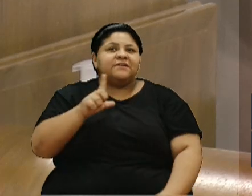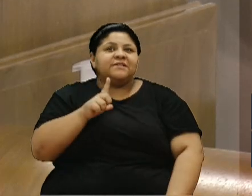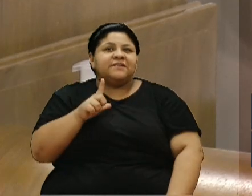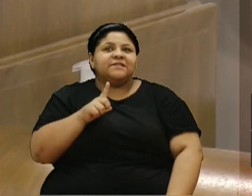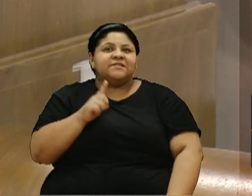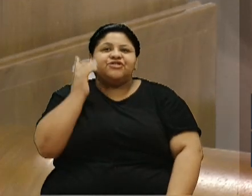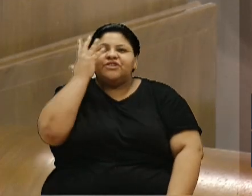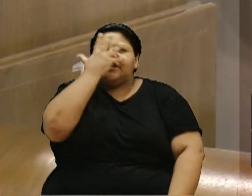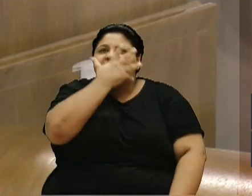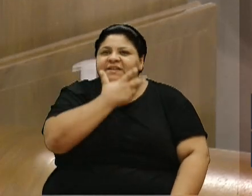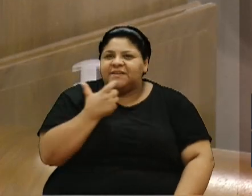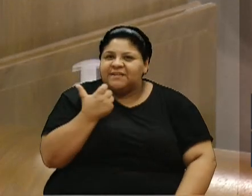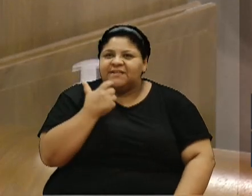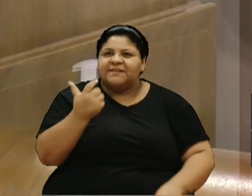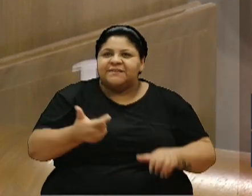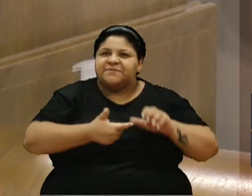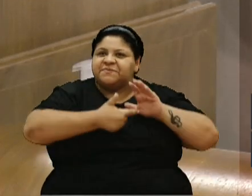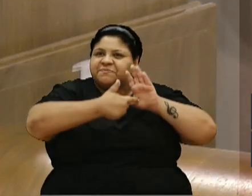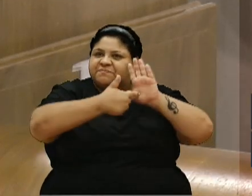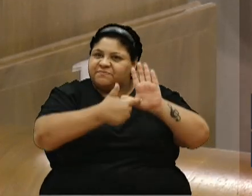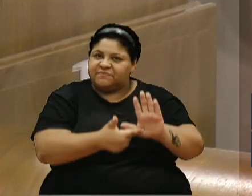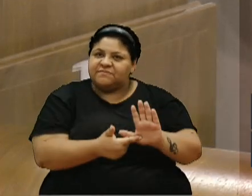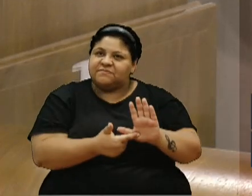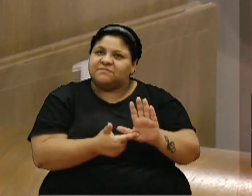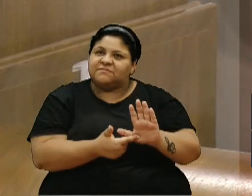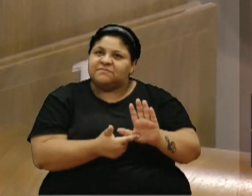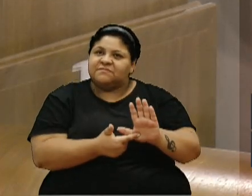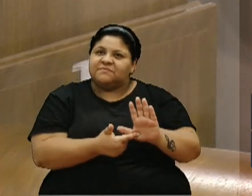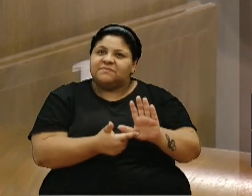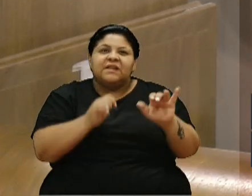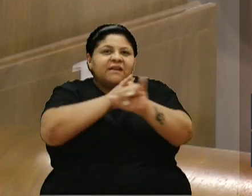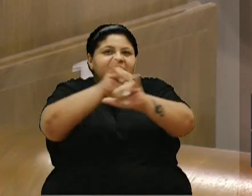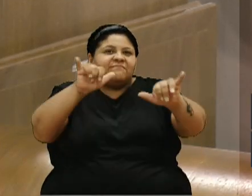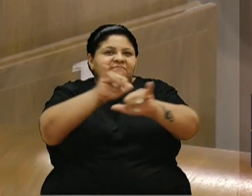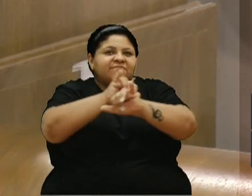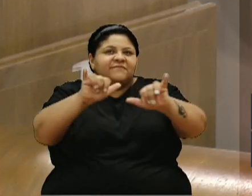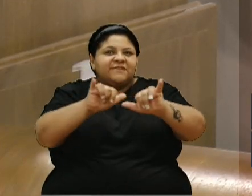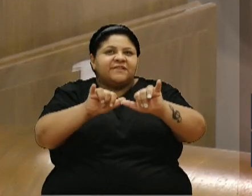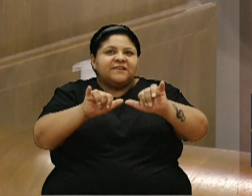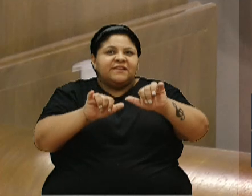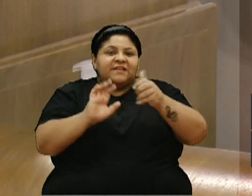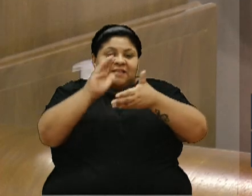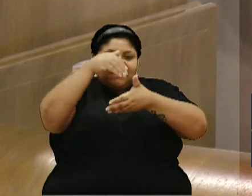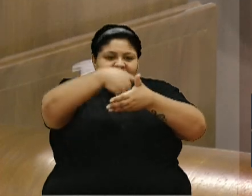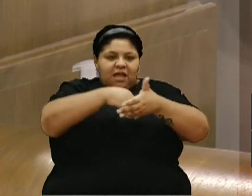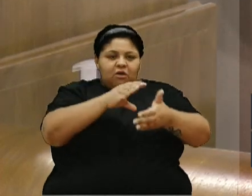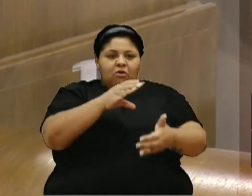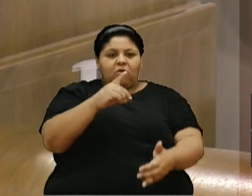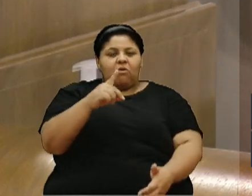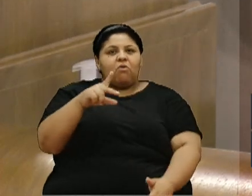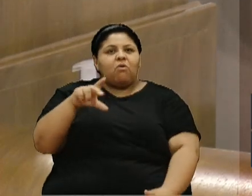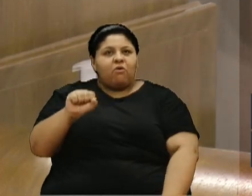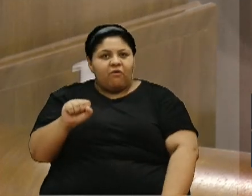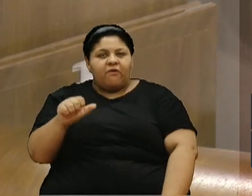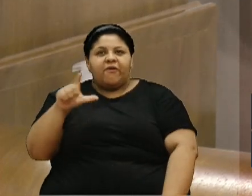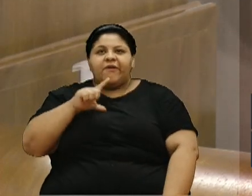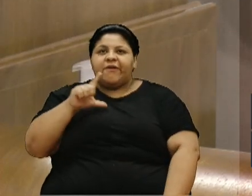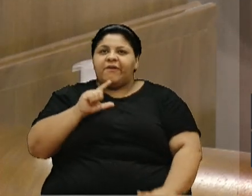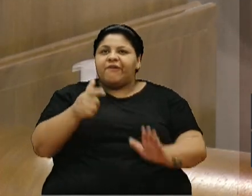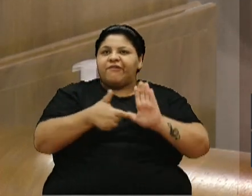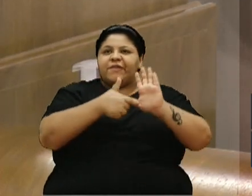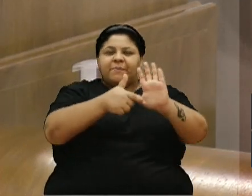de lindo sendo apresentado e passado para eles dentro dos nossos CAPs. Então, a gente tem